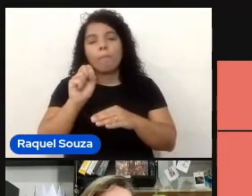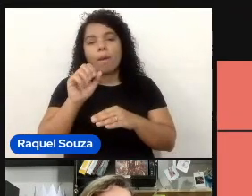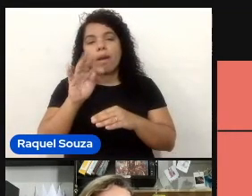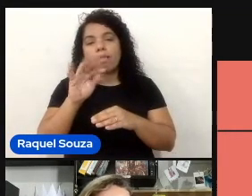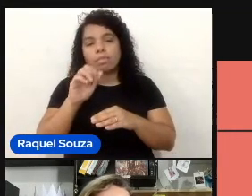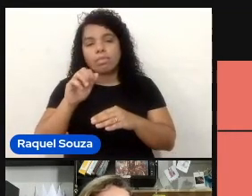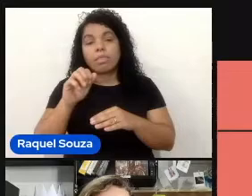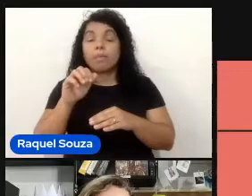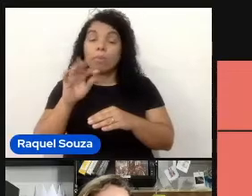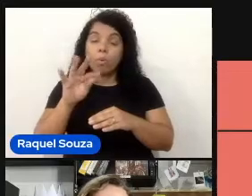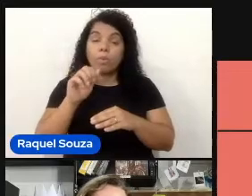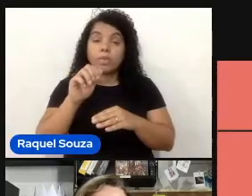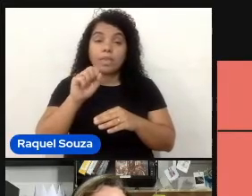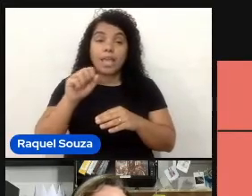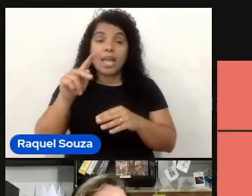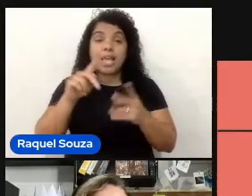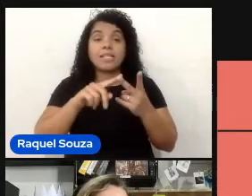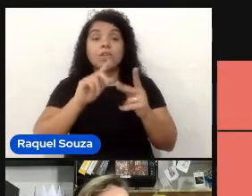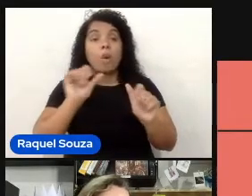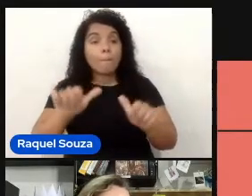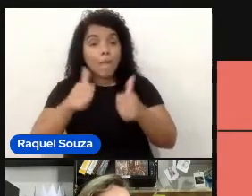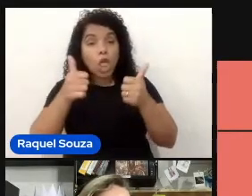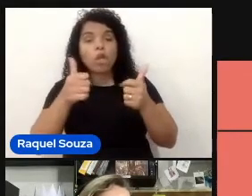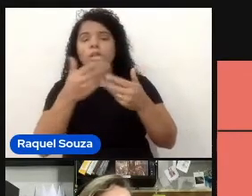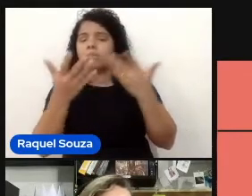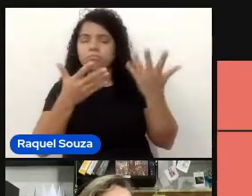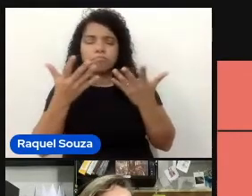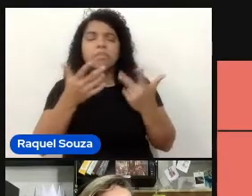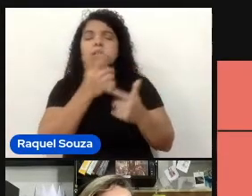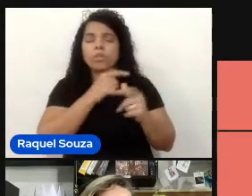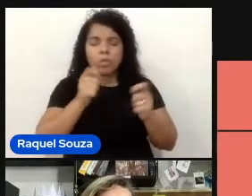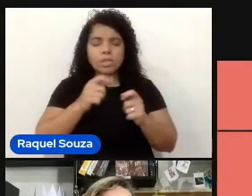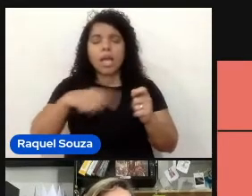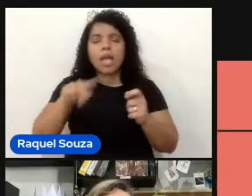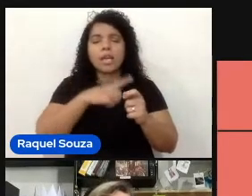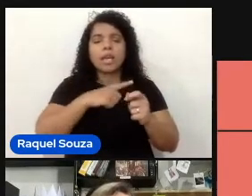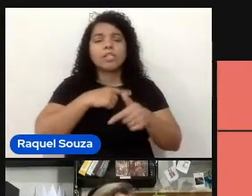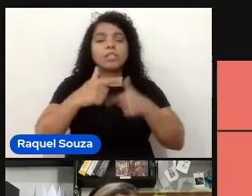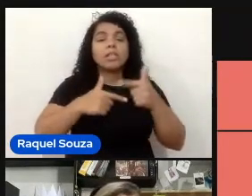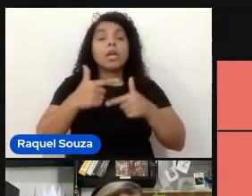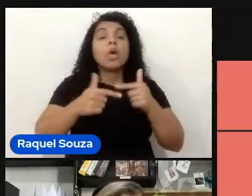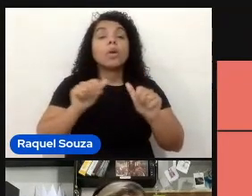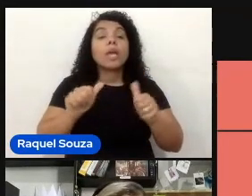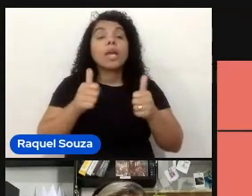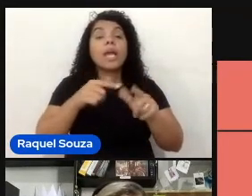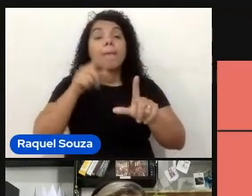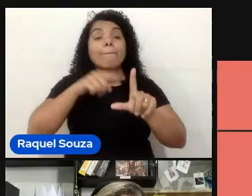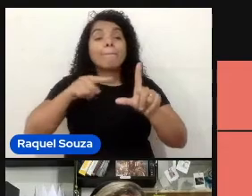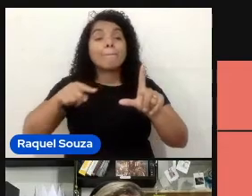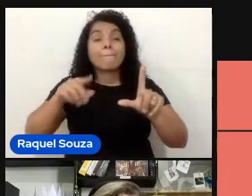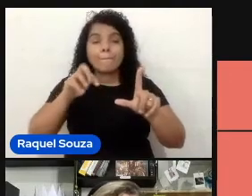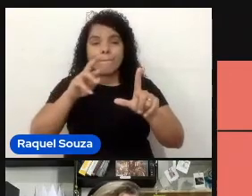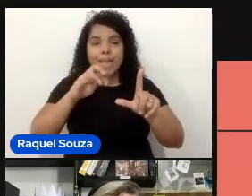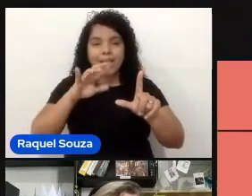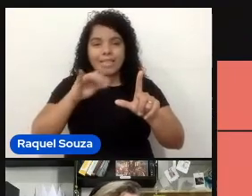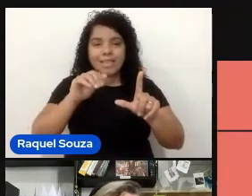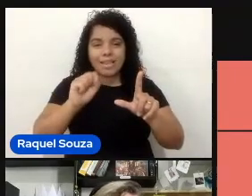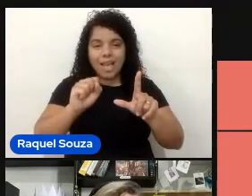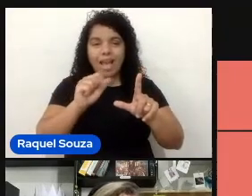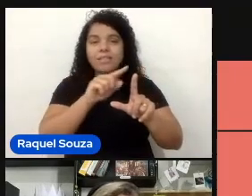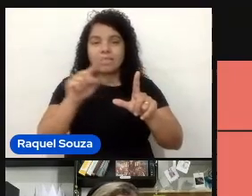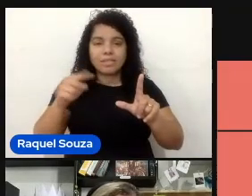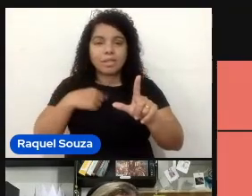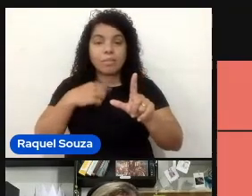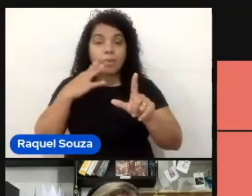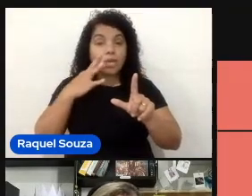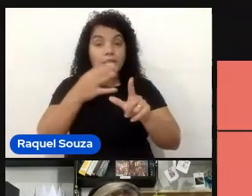nosso objetivo maior é esse, a gente consegue atuar também muito com métricas, trazendo todas essas pitadas para dentro de